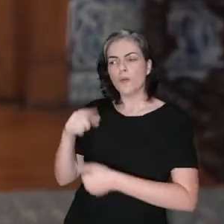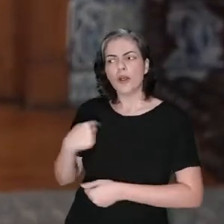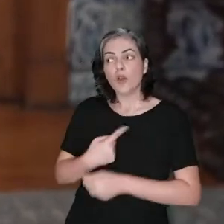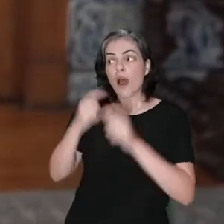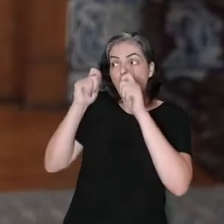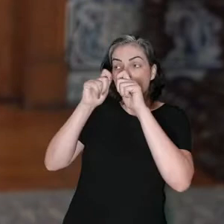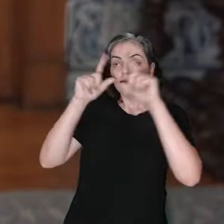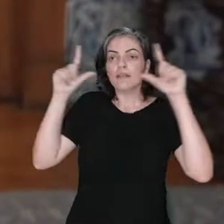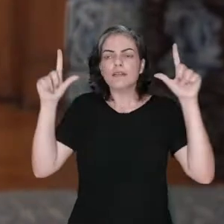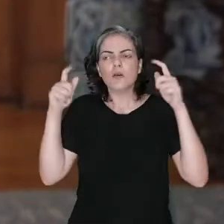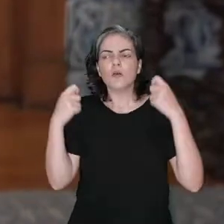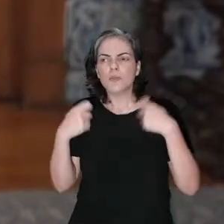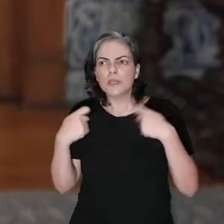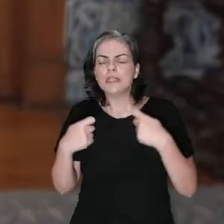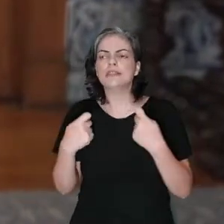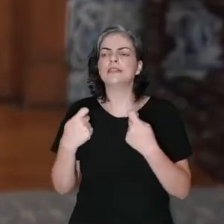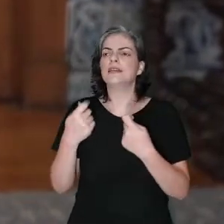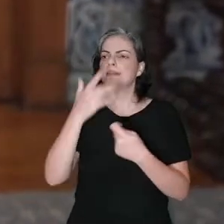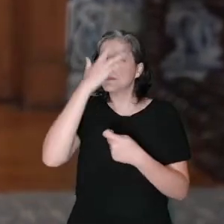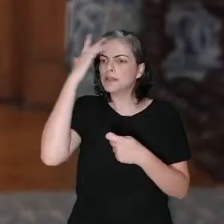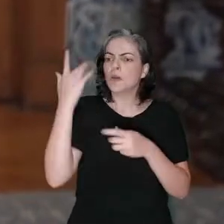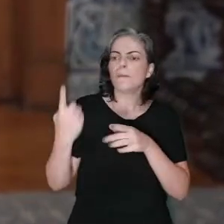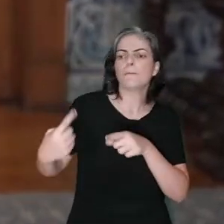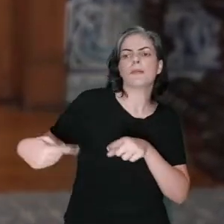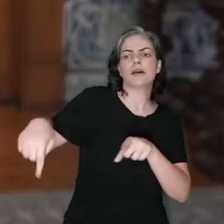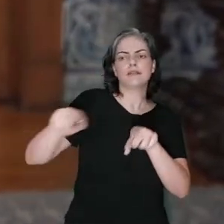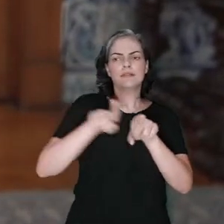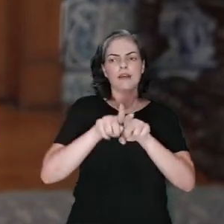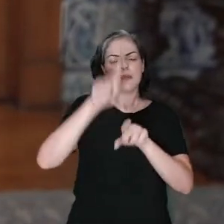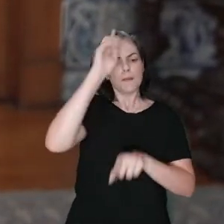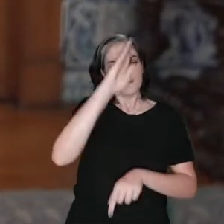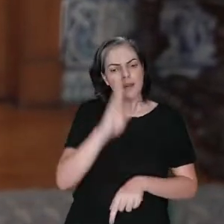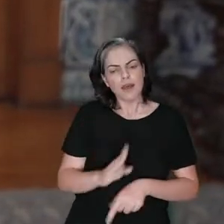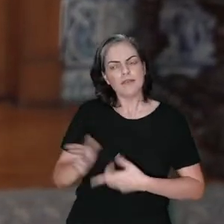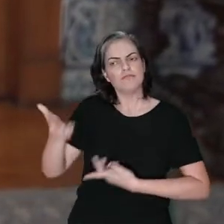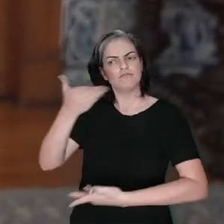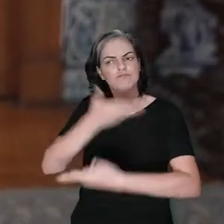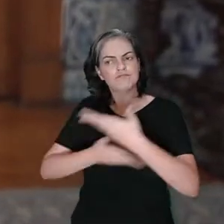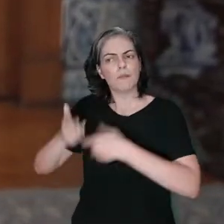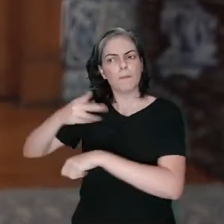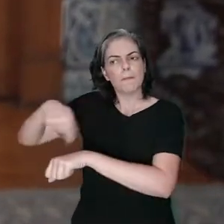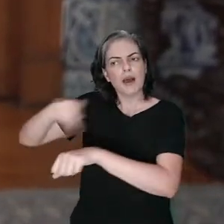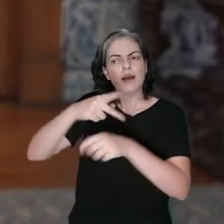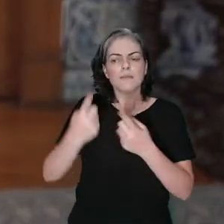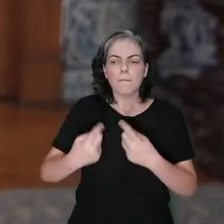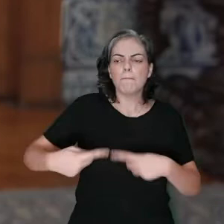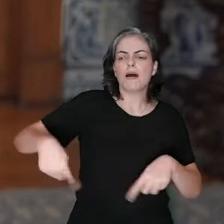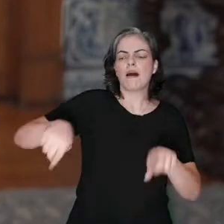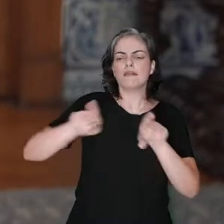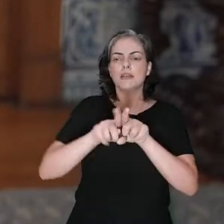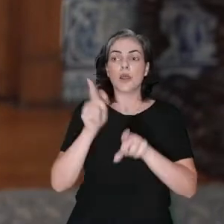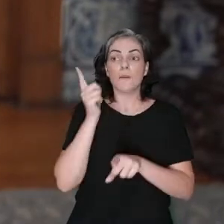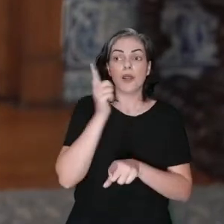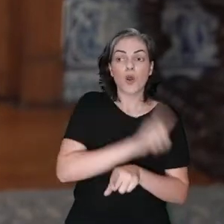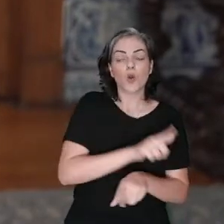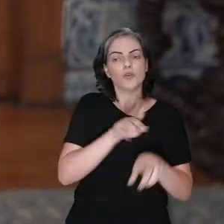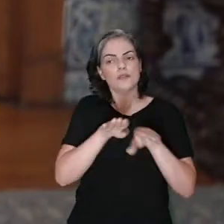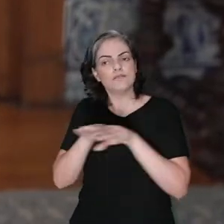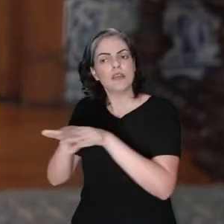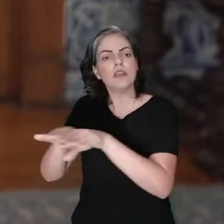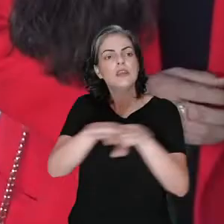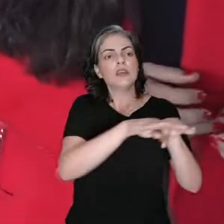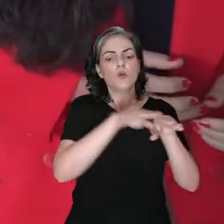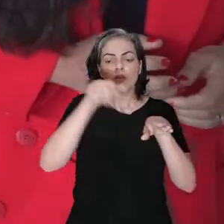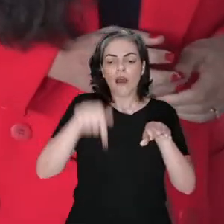atenção àqueles que querem ser parceiros do Brasil nesse desafio da universalização, né, do